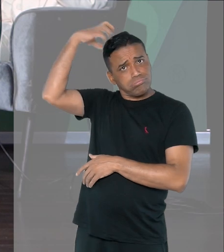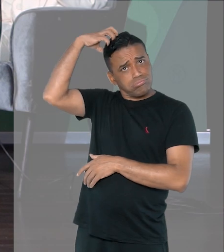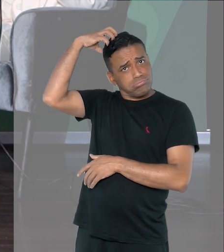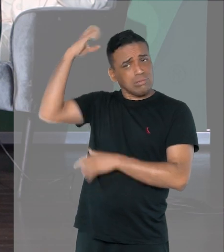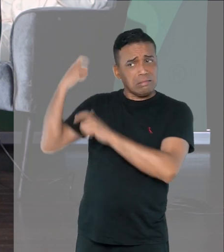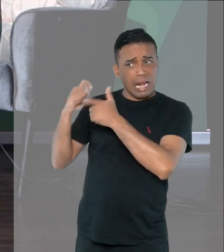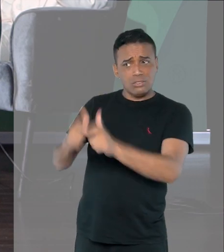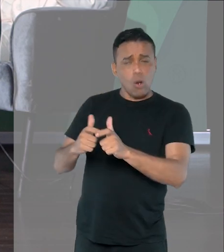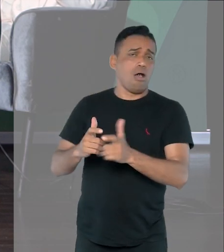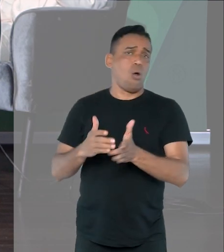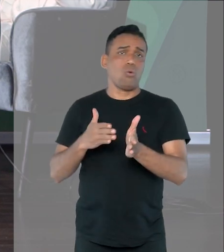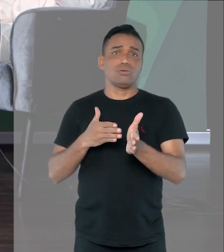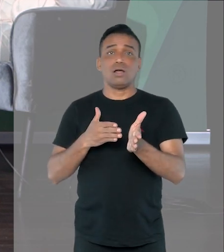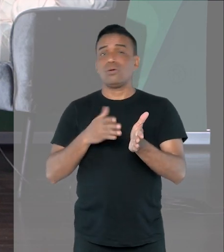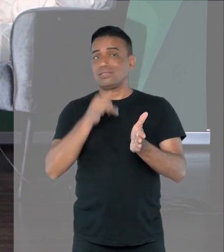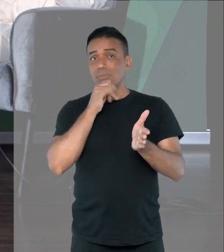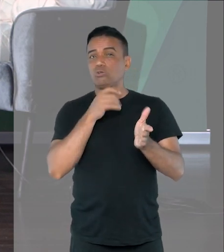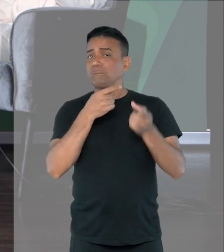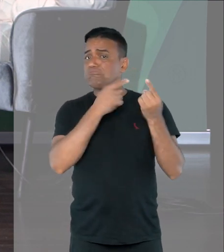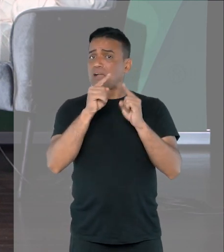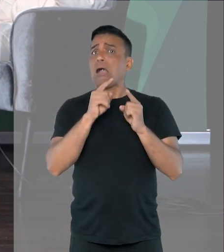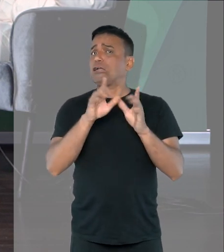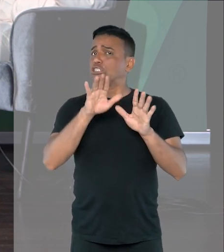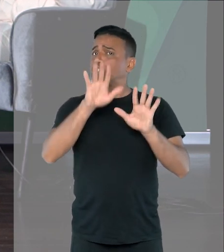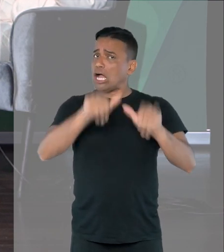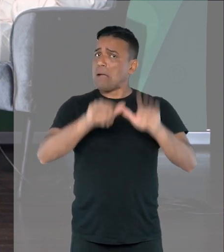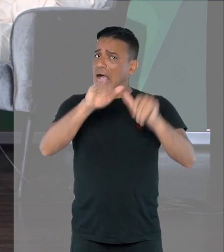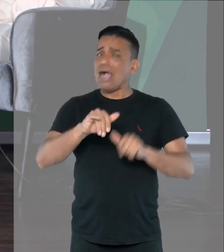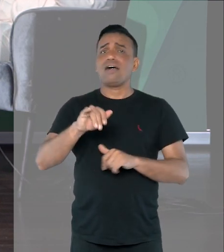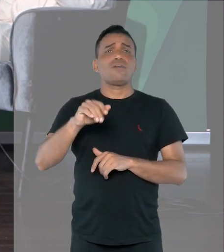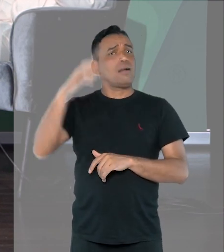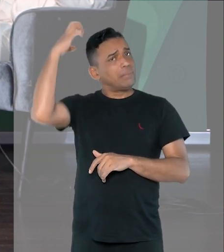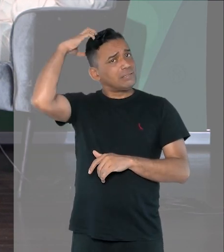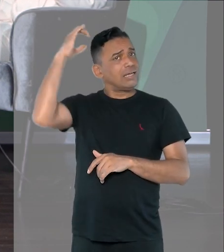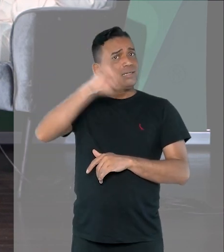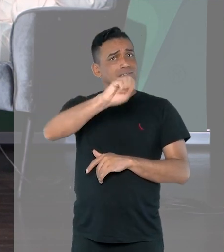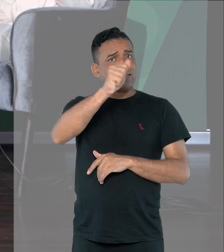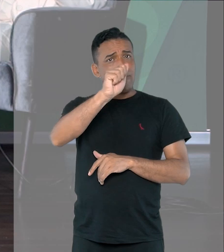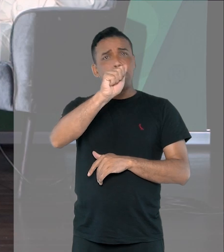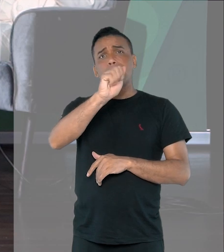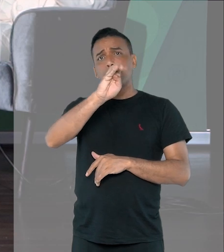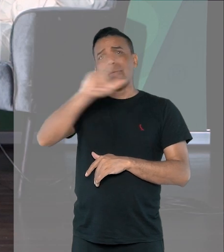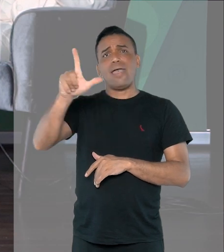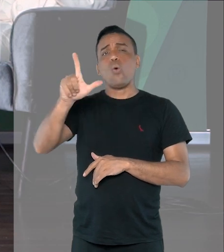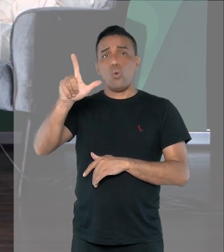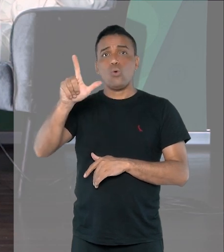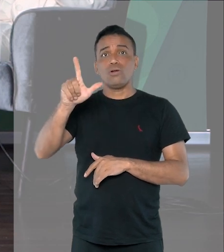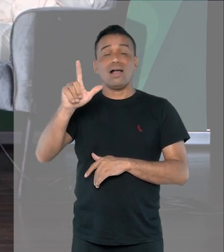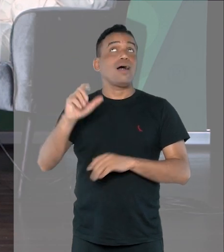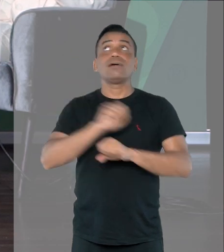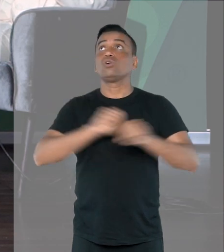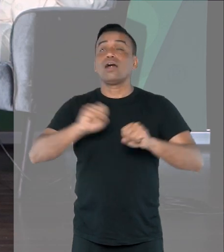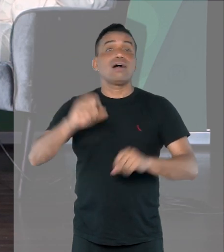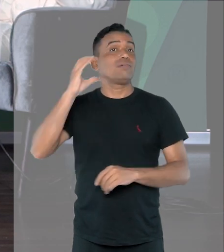princesa Isabel, que adoravam Dom Pedro II, eles dizem que a fidelidade deles é ao imperador. Né? Não estão nem muito interessados